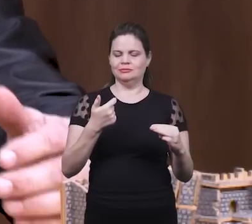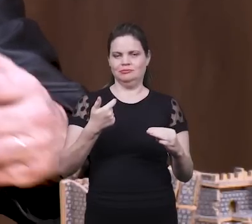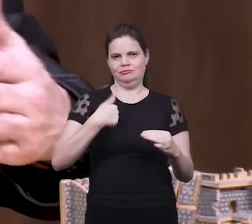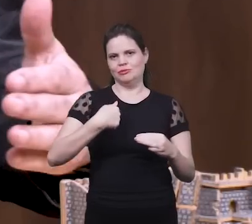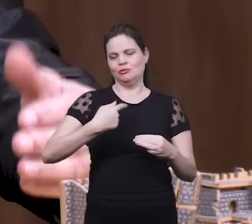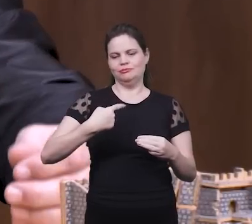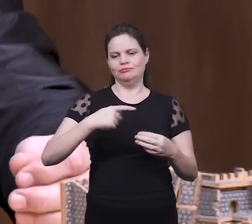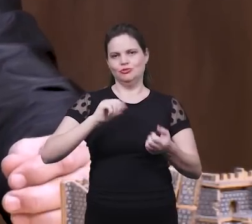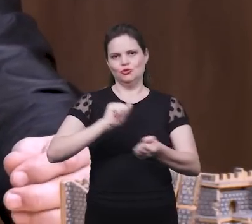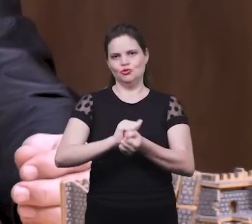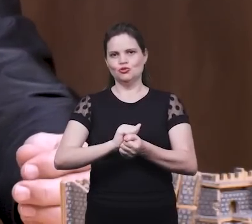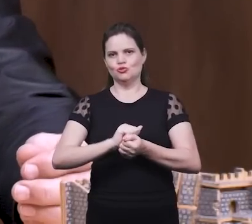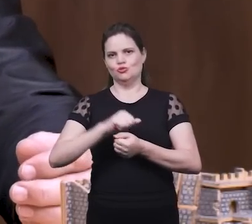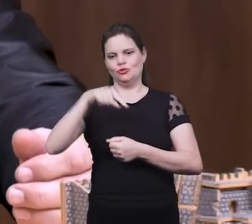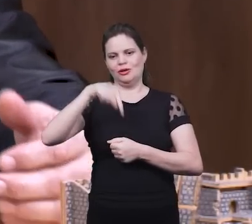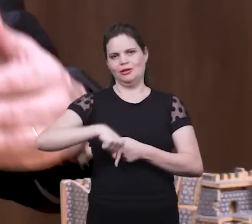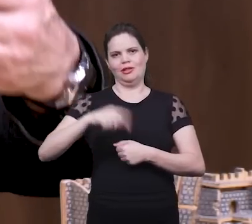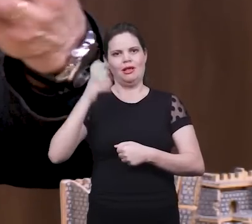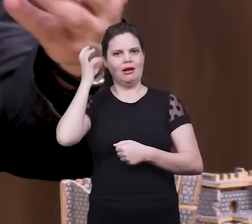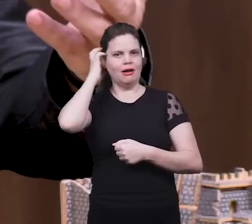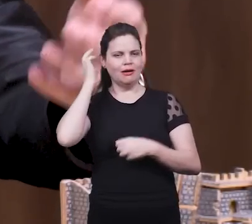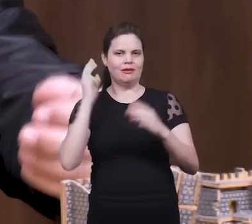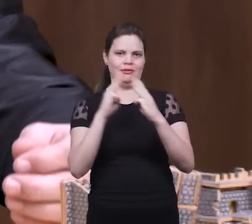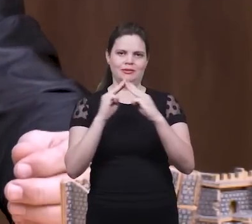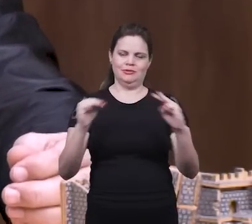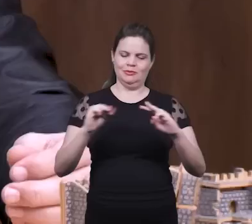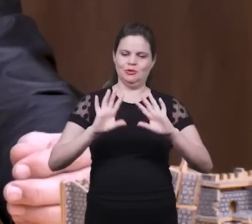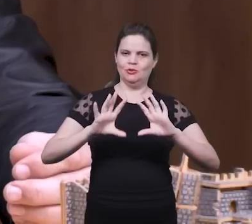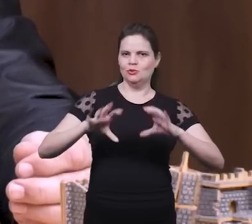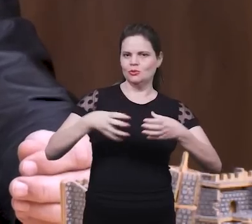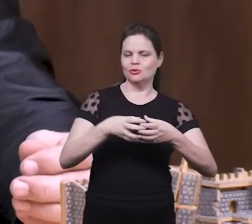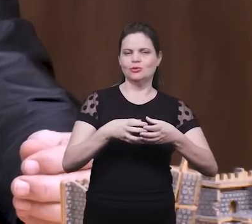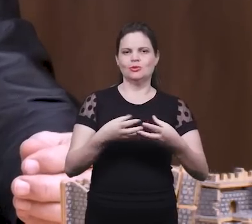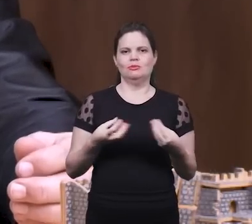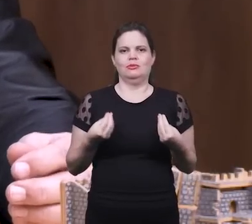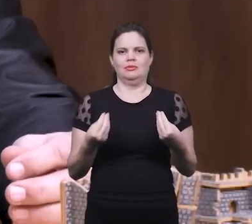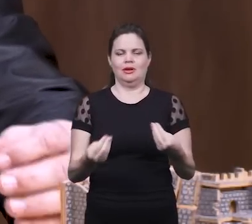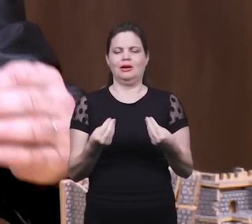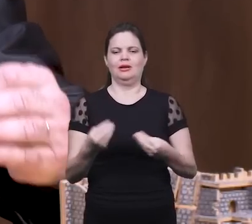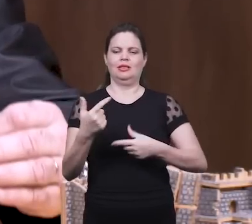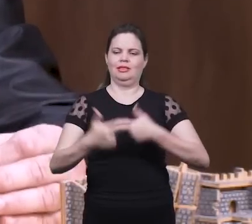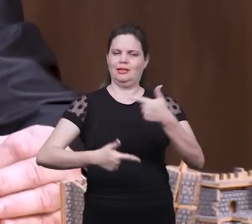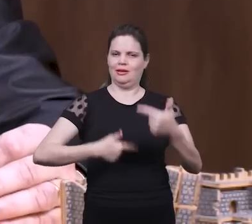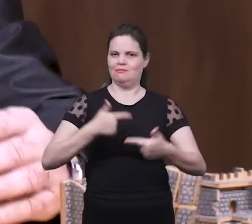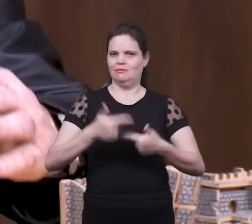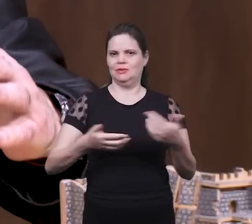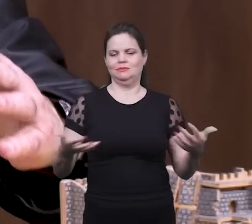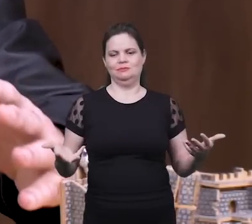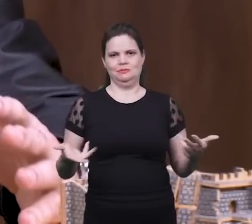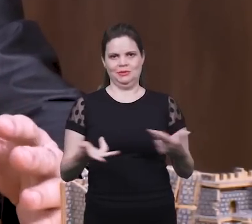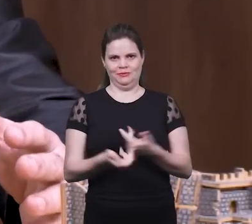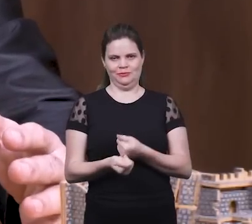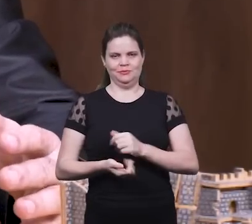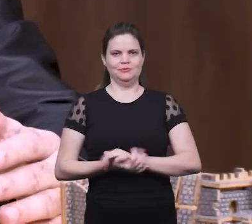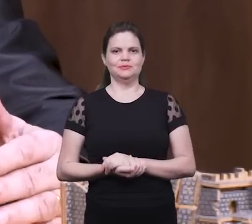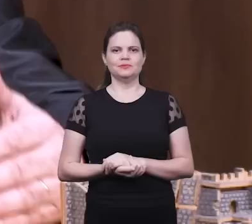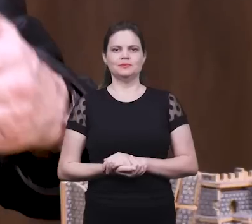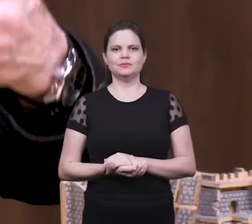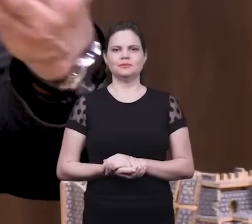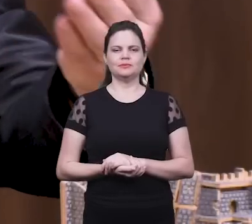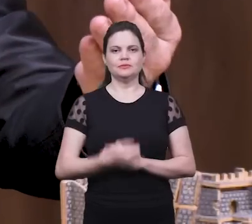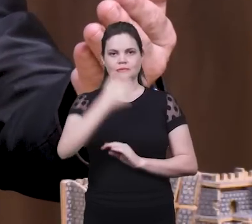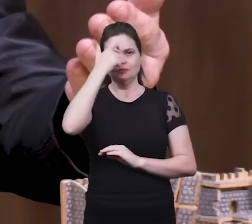tenho estado aqui junto com a TV Manaim, junto com a equipe aqui, realizando esse trabalho da TV